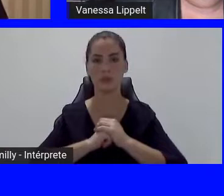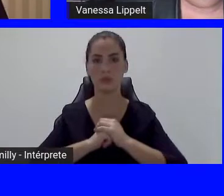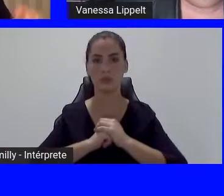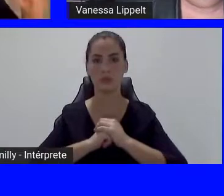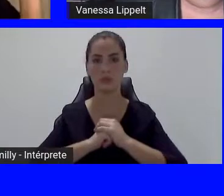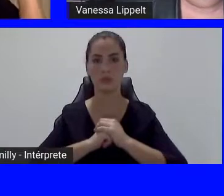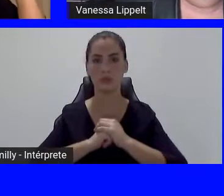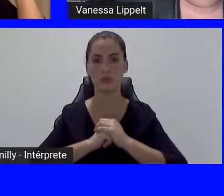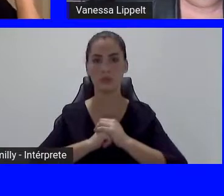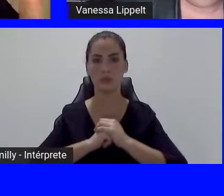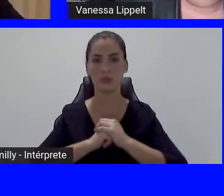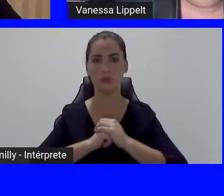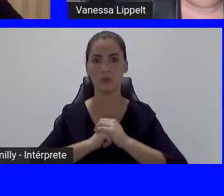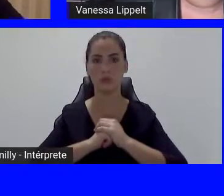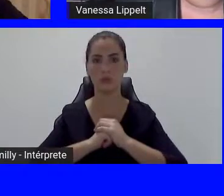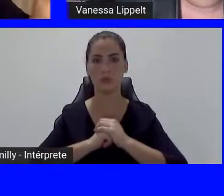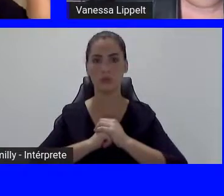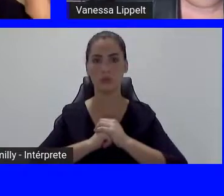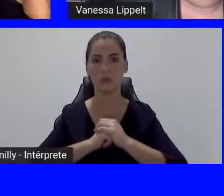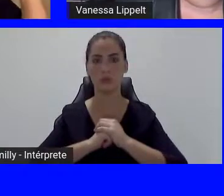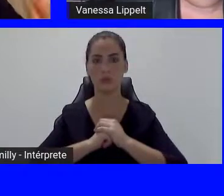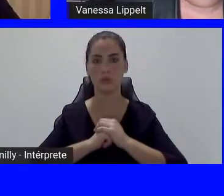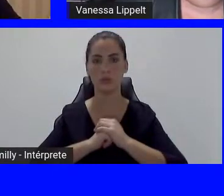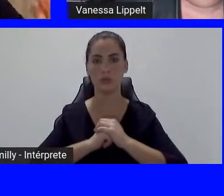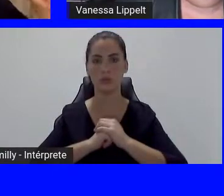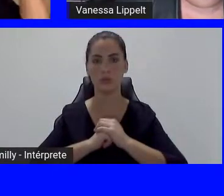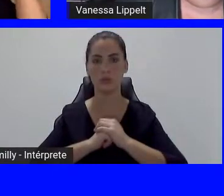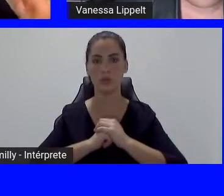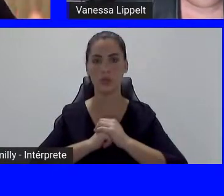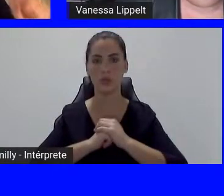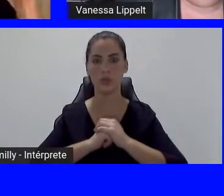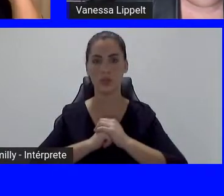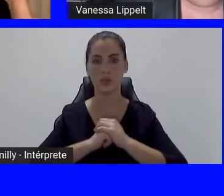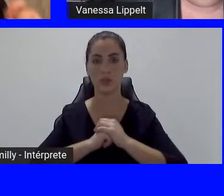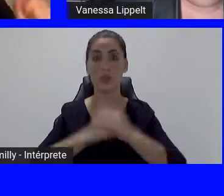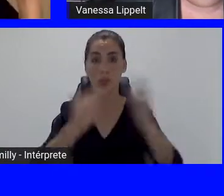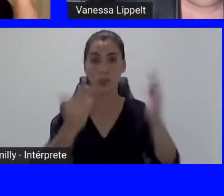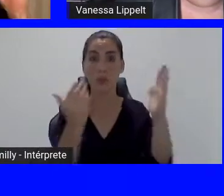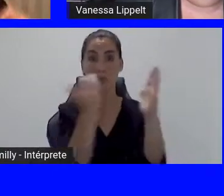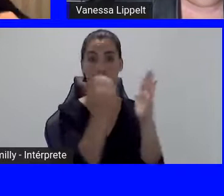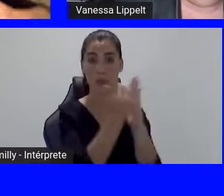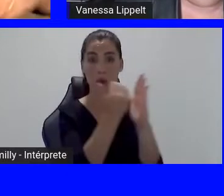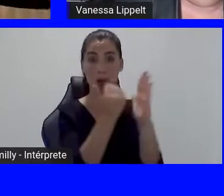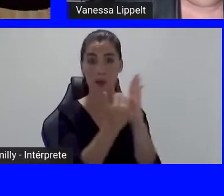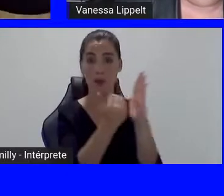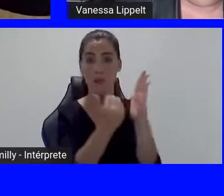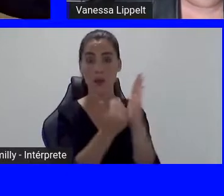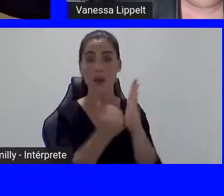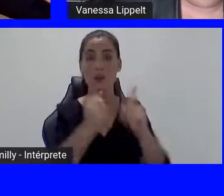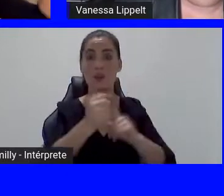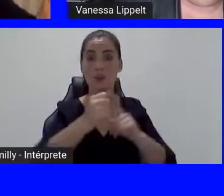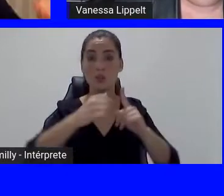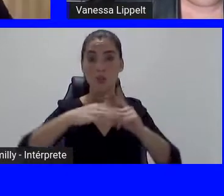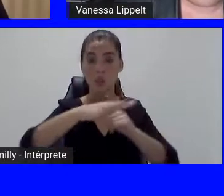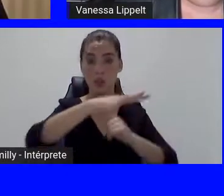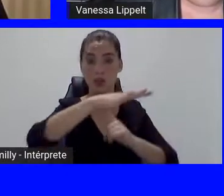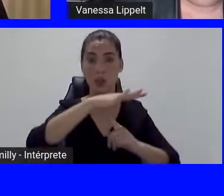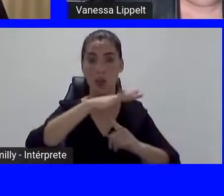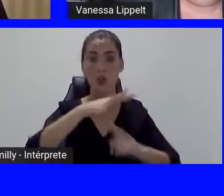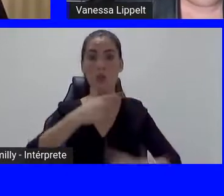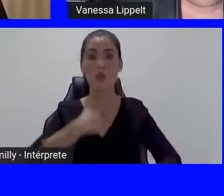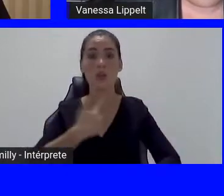própria. Então, assim, se é um programa que nós queremos com números, com valores, deixar claro que é possível, sem aumento do gasto